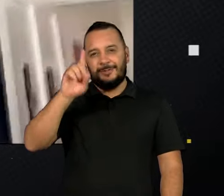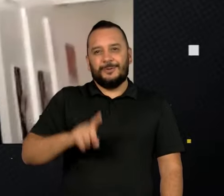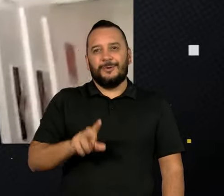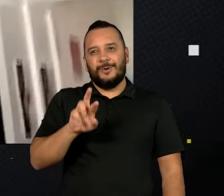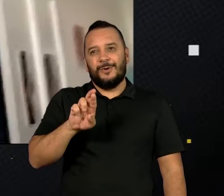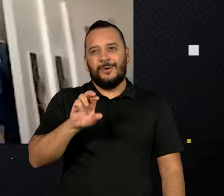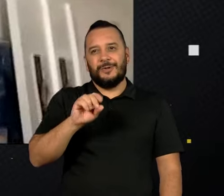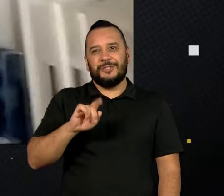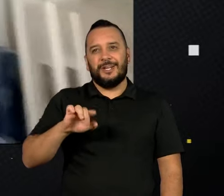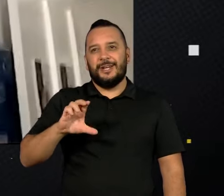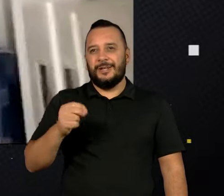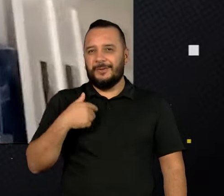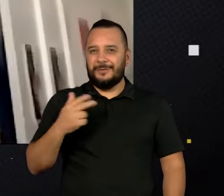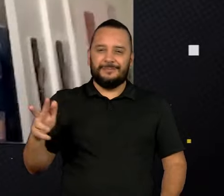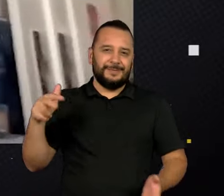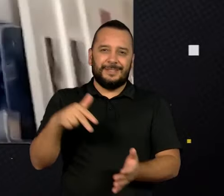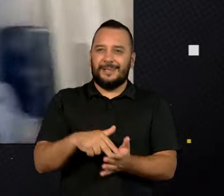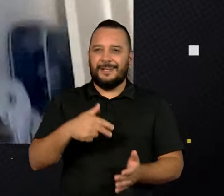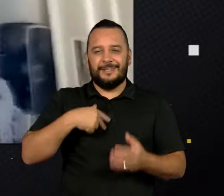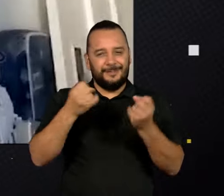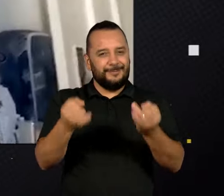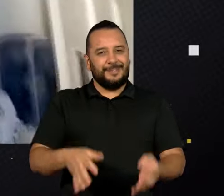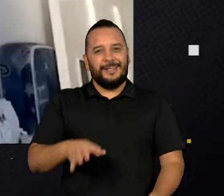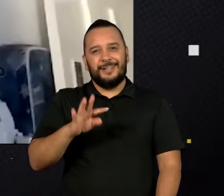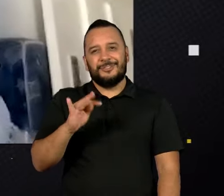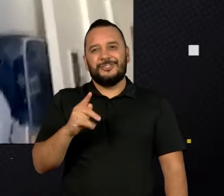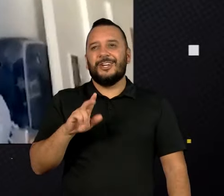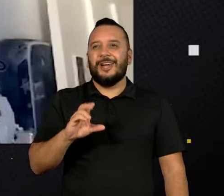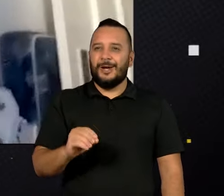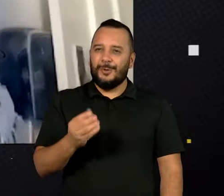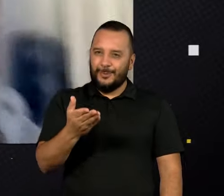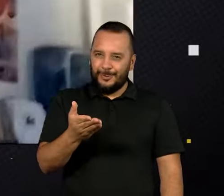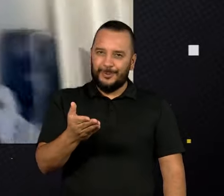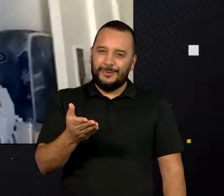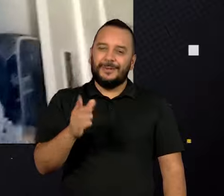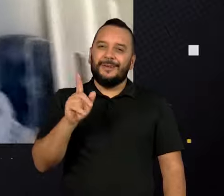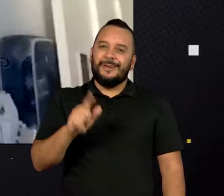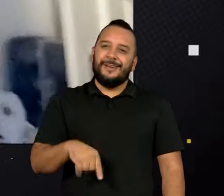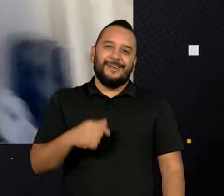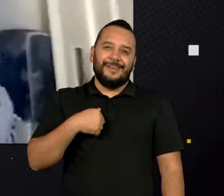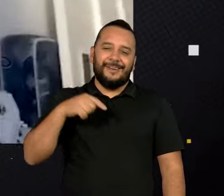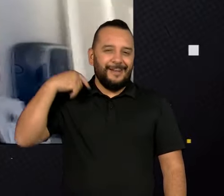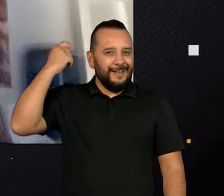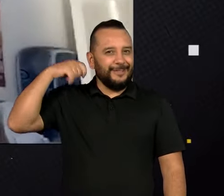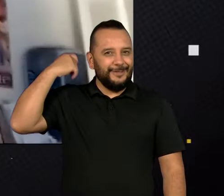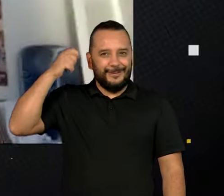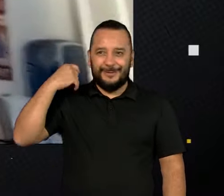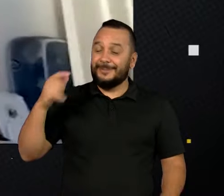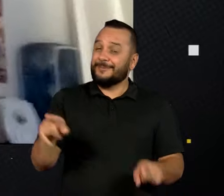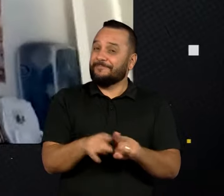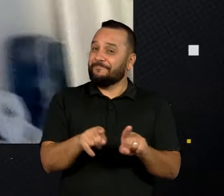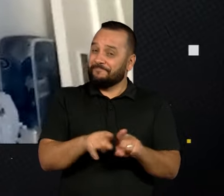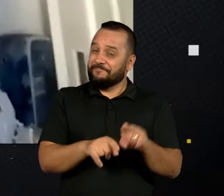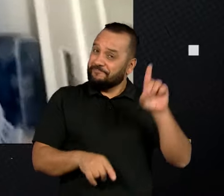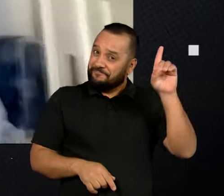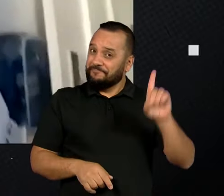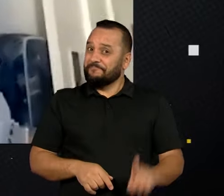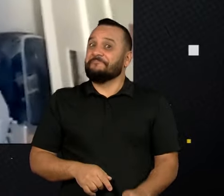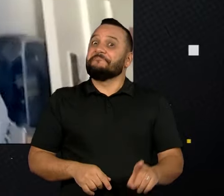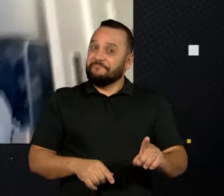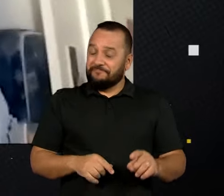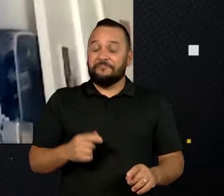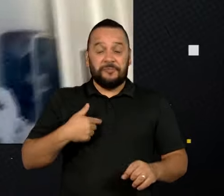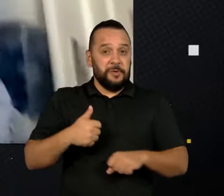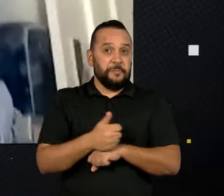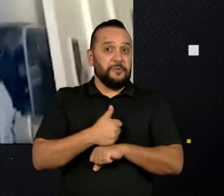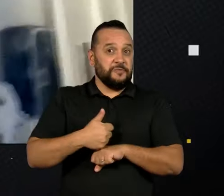queria passar aqui para falar lindamente de Tiago Santiago, esse expoente, ator, também diretor e um grande